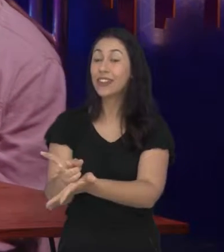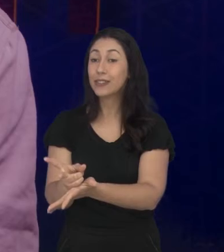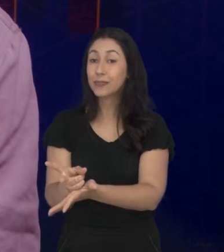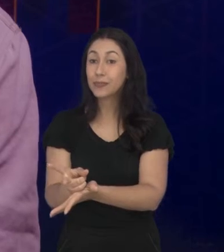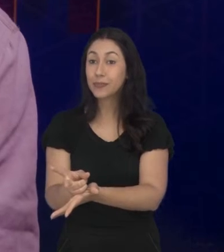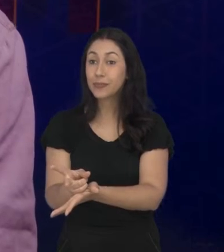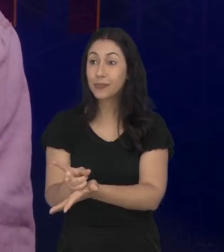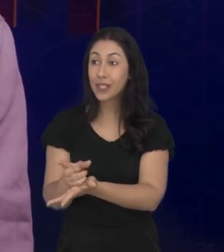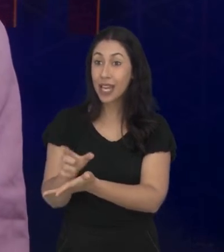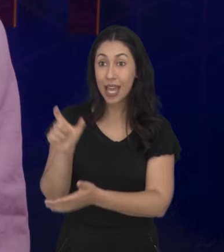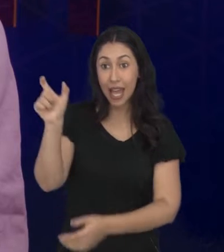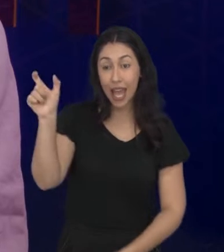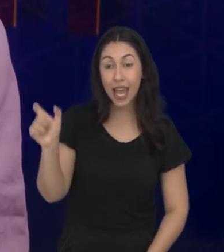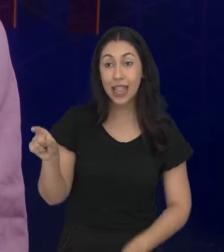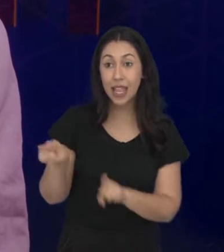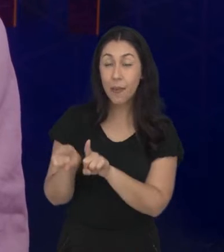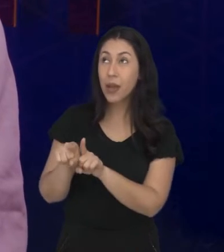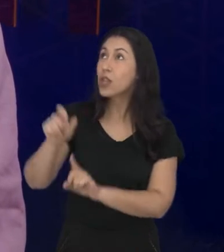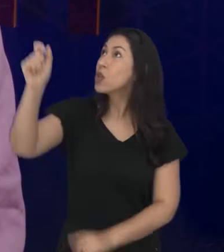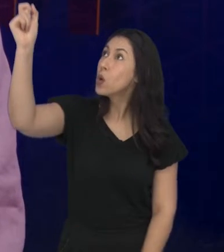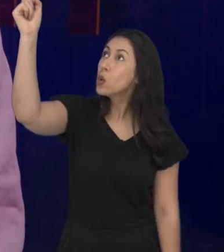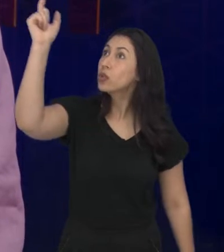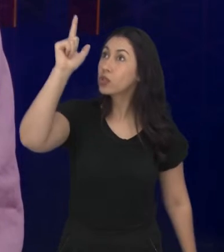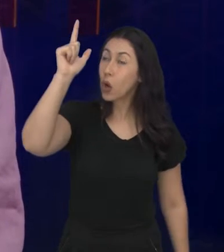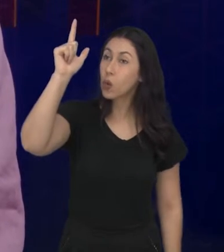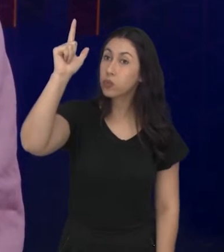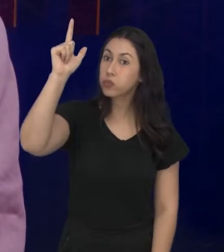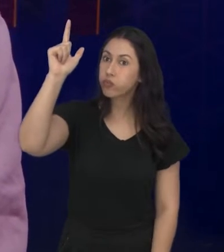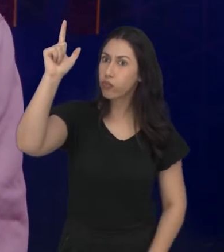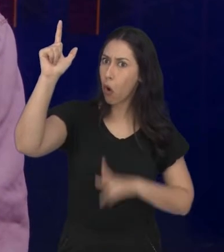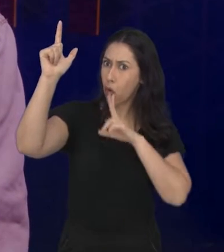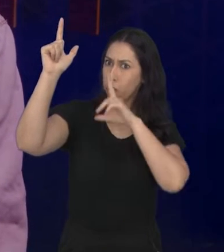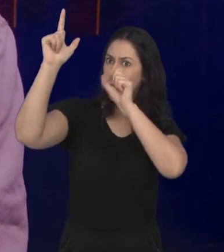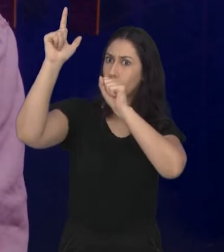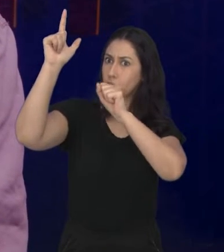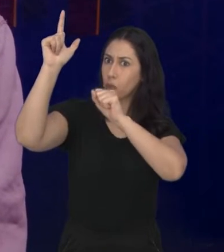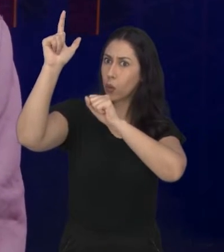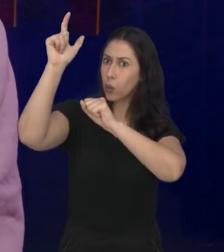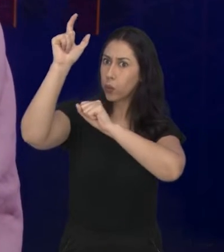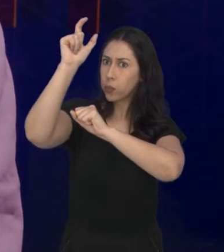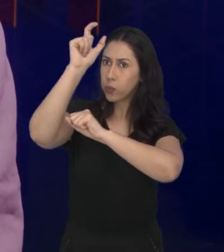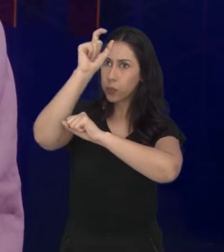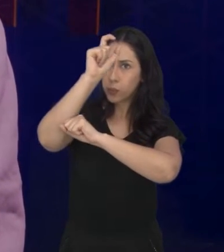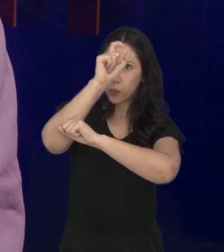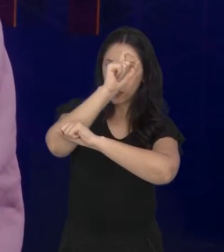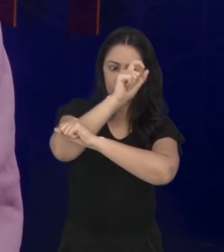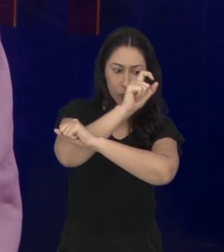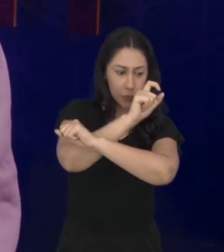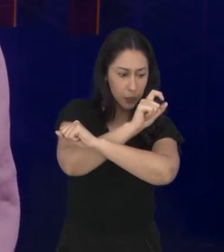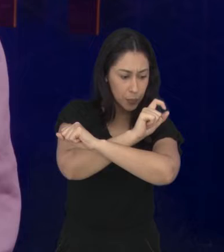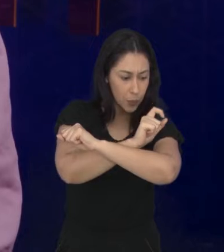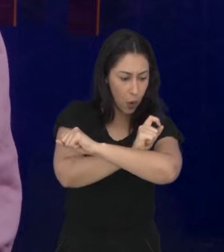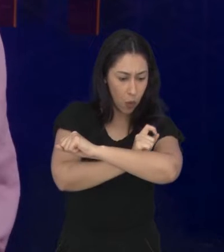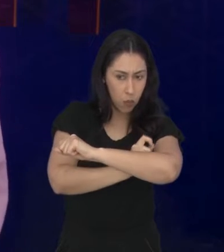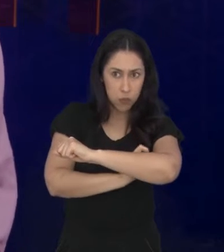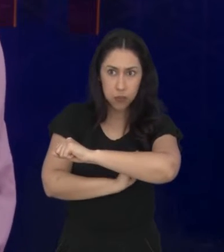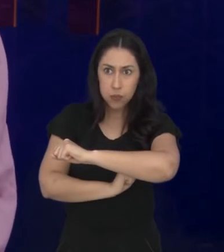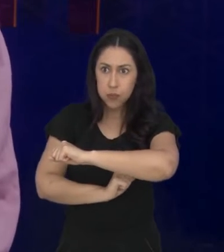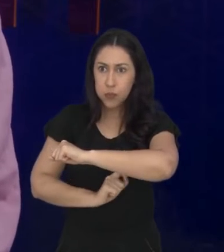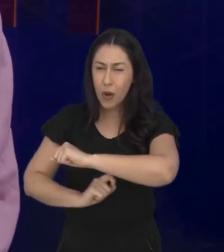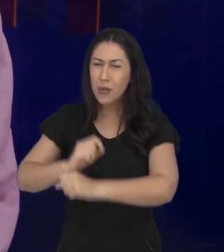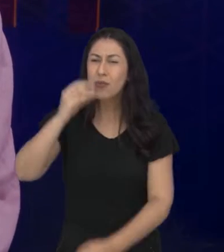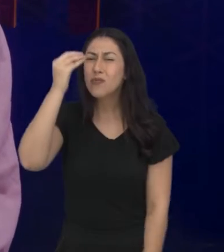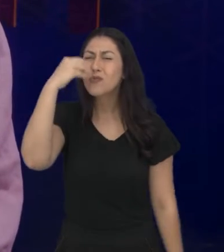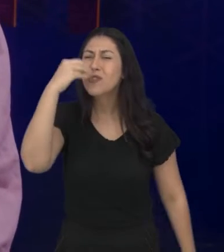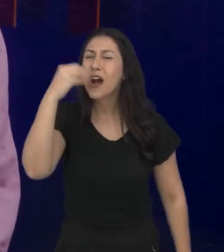né? Esse personagem, o poder dele vem do sol. E quando anoitece, ele vai perdendo o poder. E ele vai ficando, tanto que no meio da